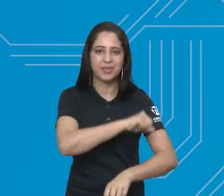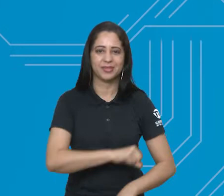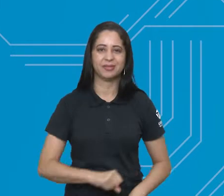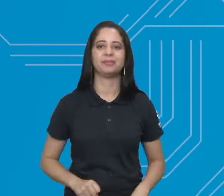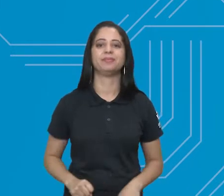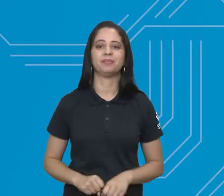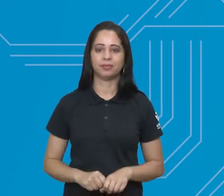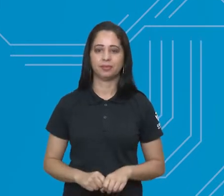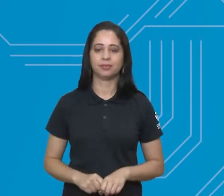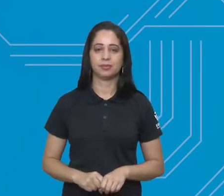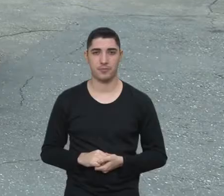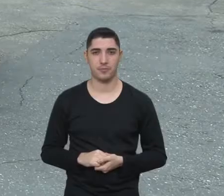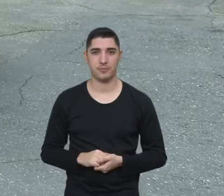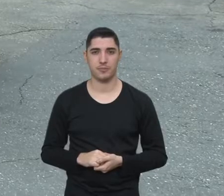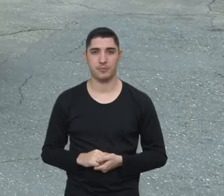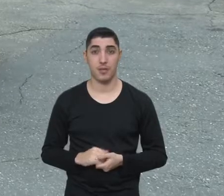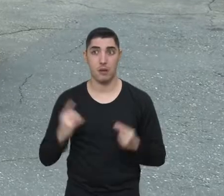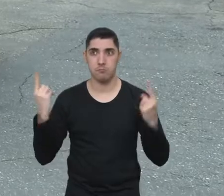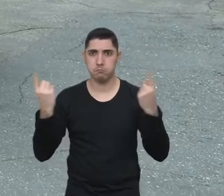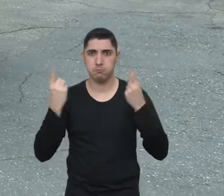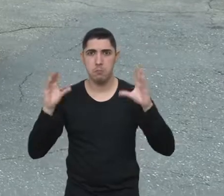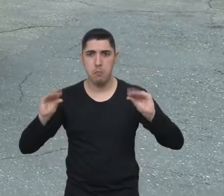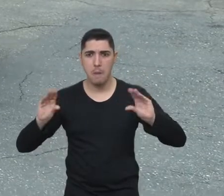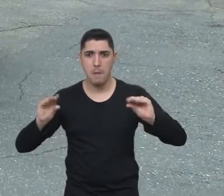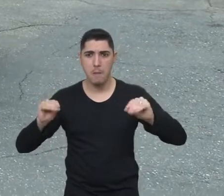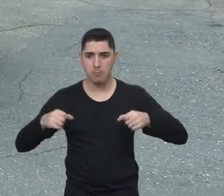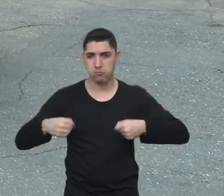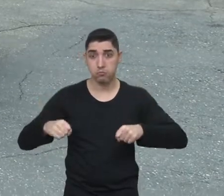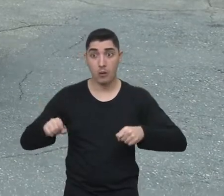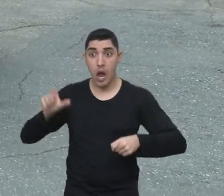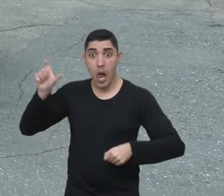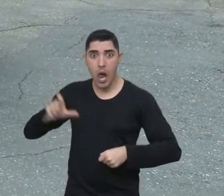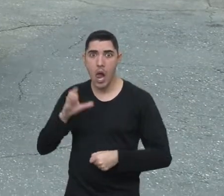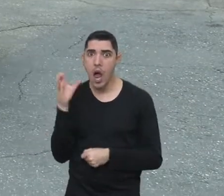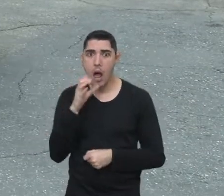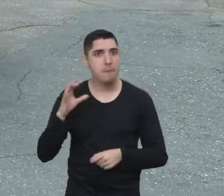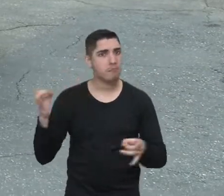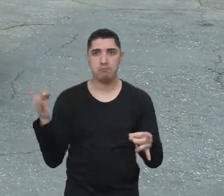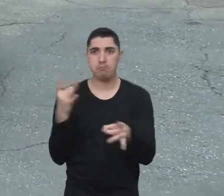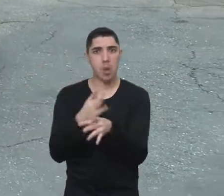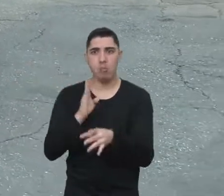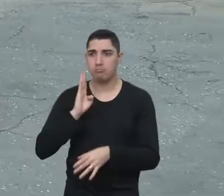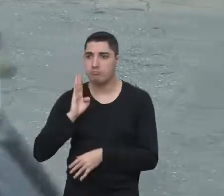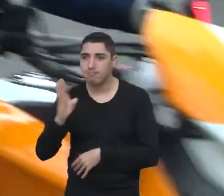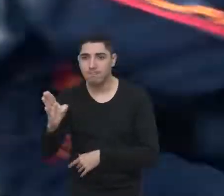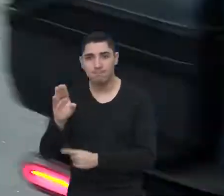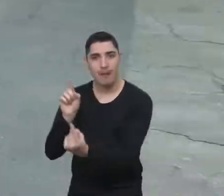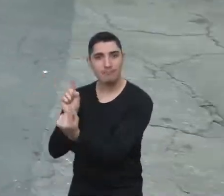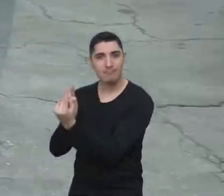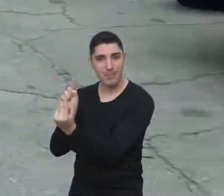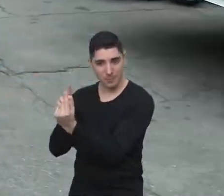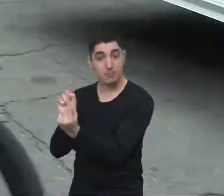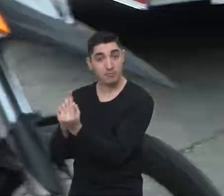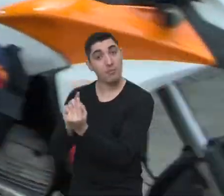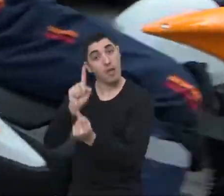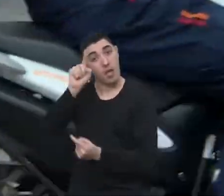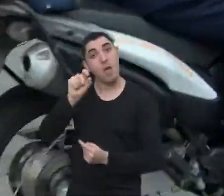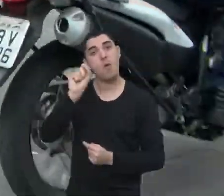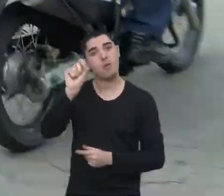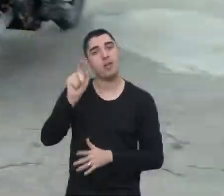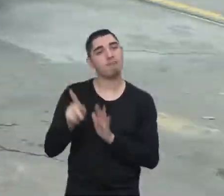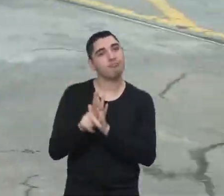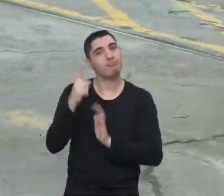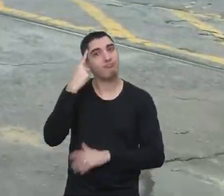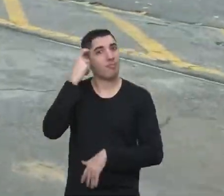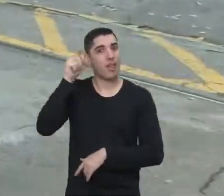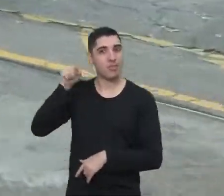quando acionados. Sirenes ligadas e socorristas prontos para atender uma emergência. Essa é a ideia